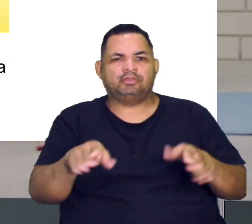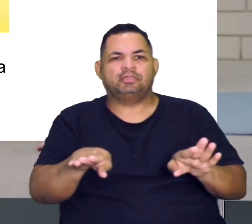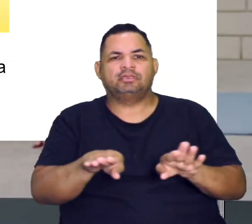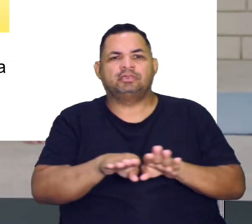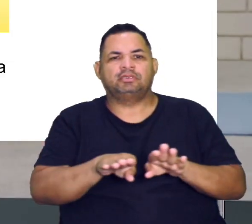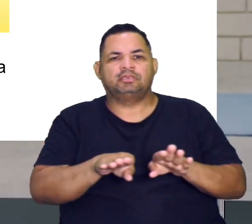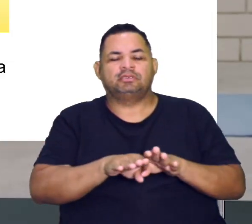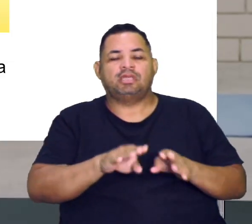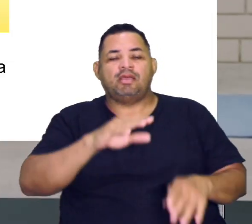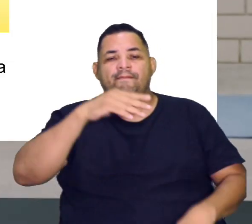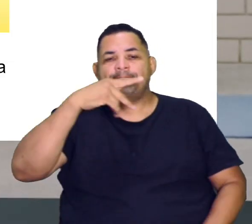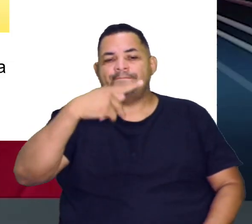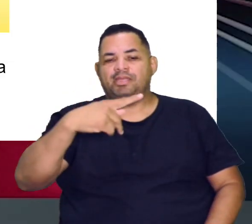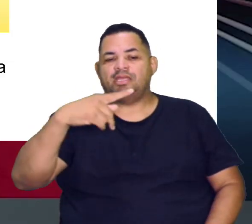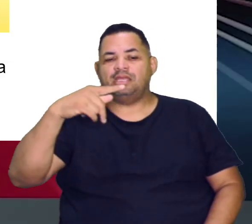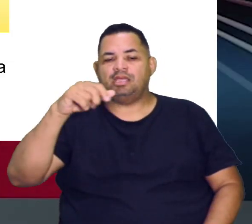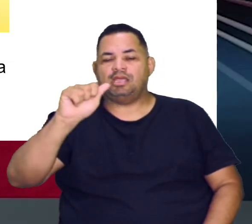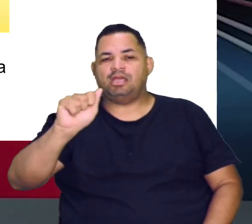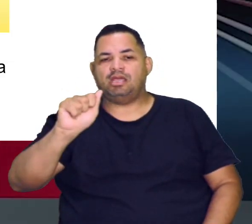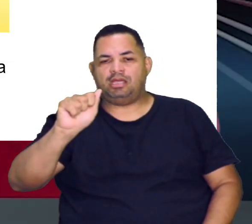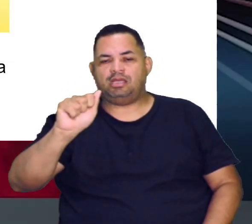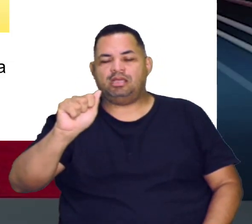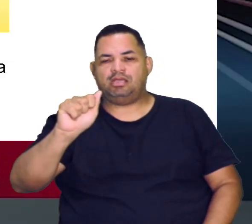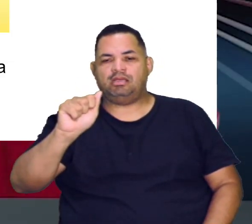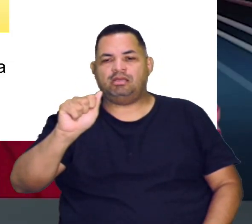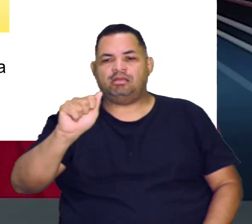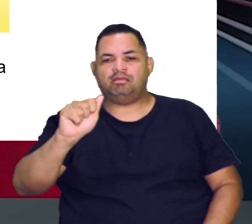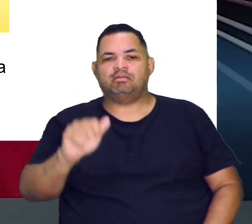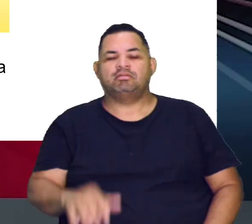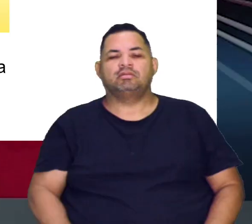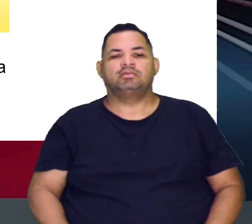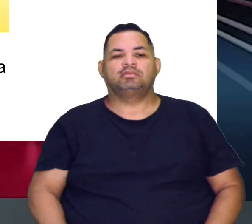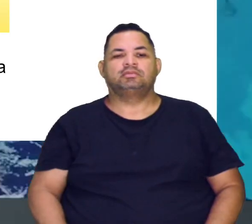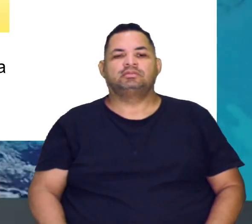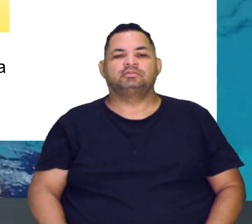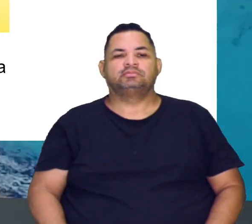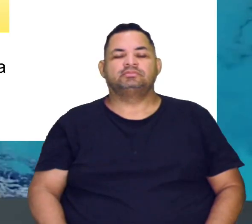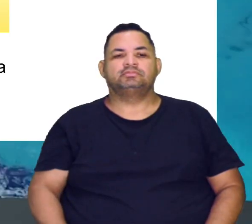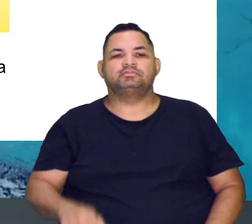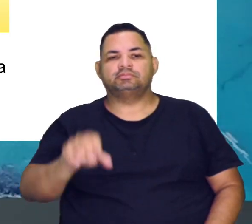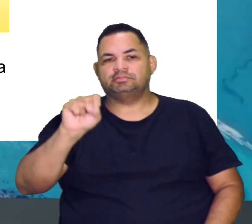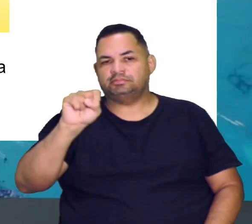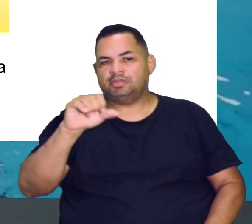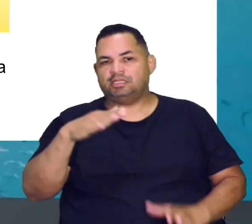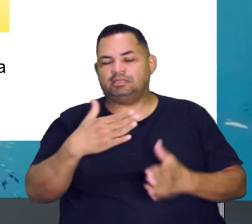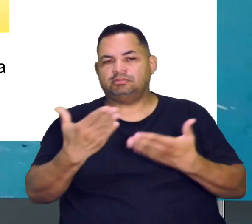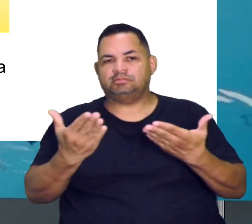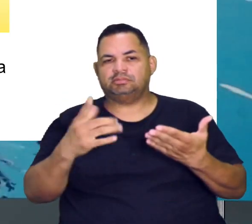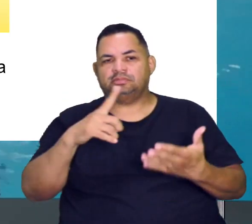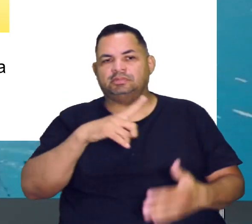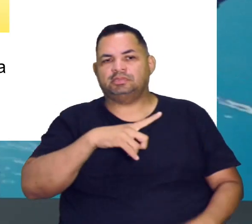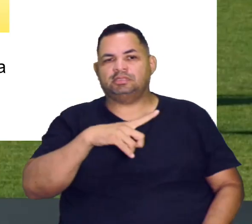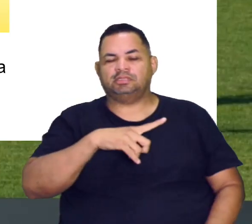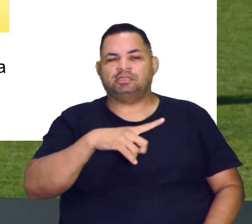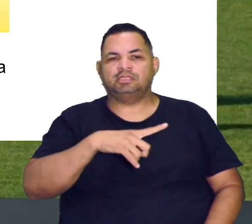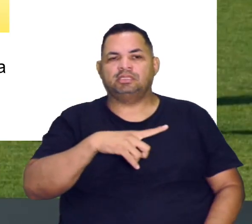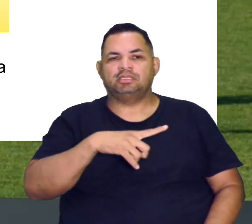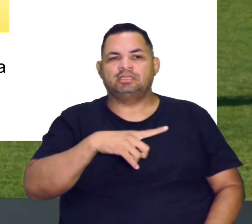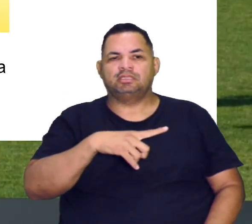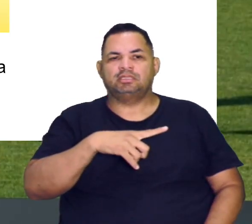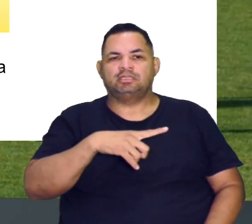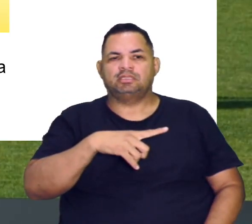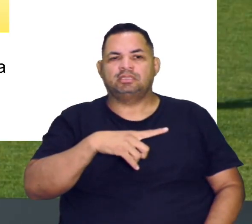uma pressão alta para passar, ok? E aí é onde vai acabar